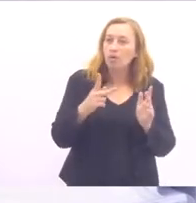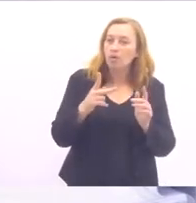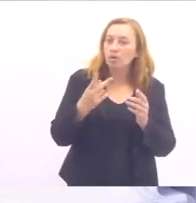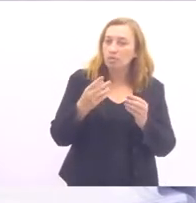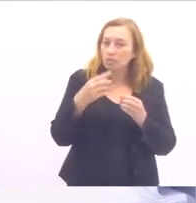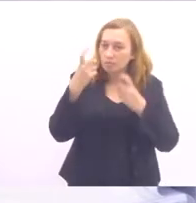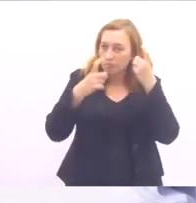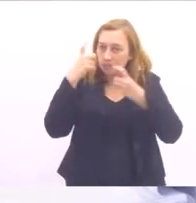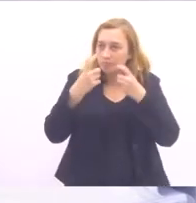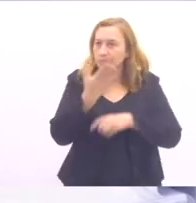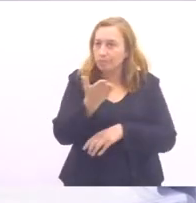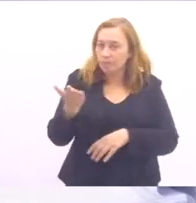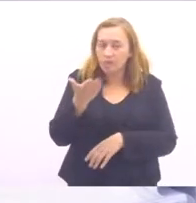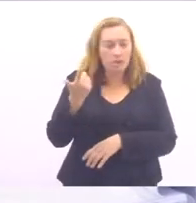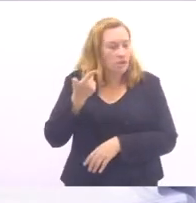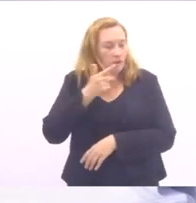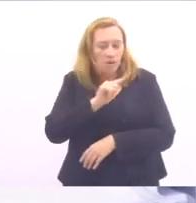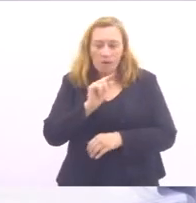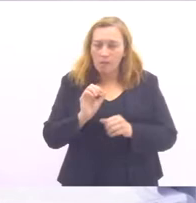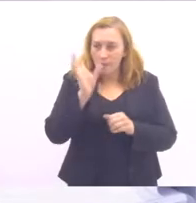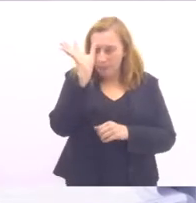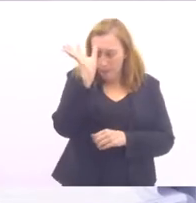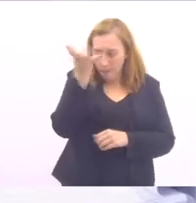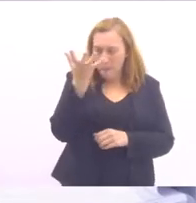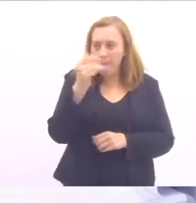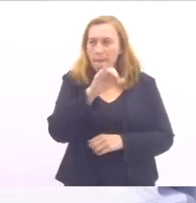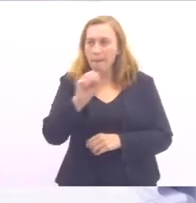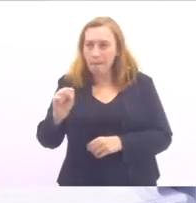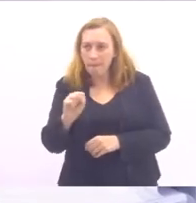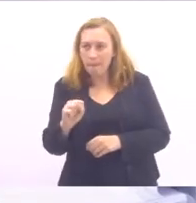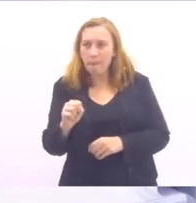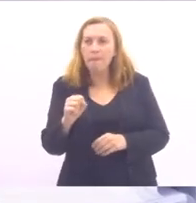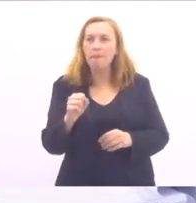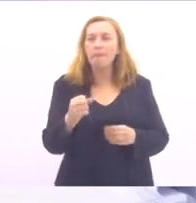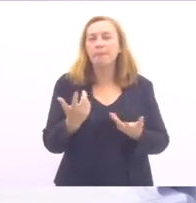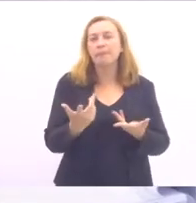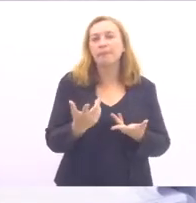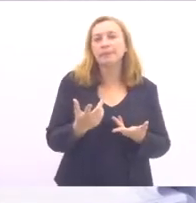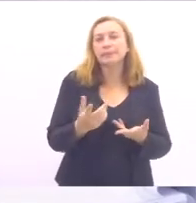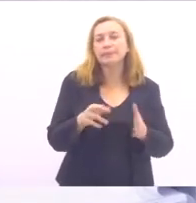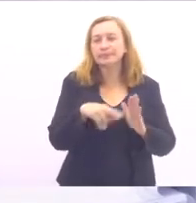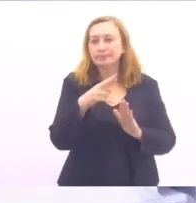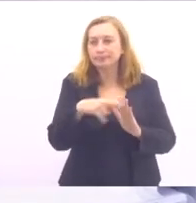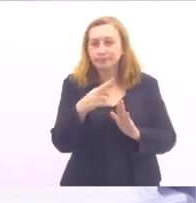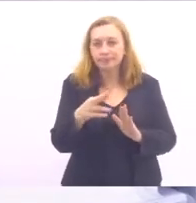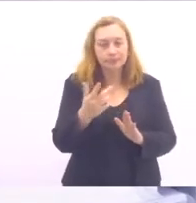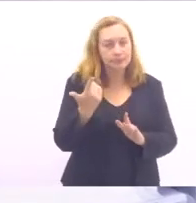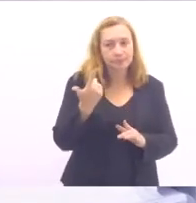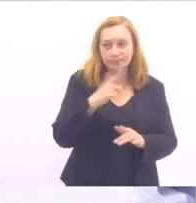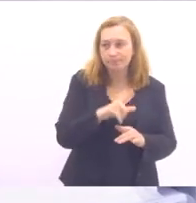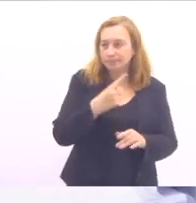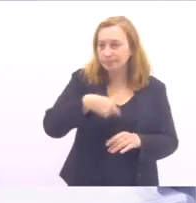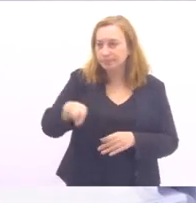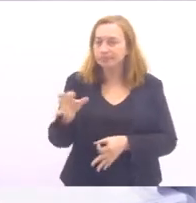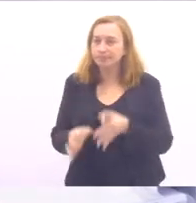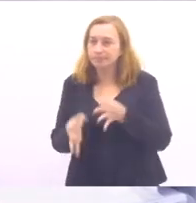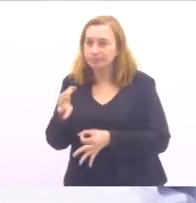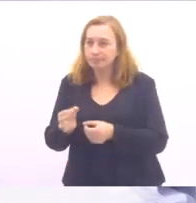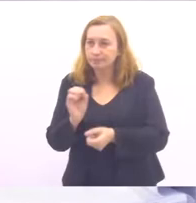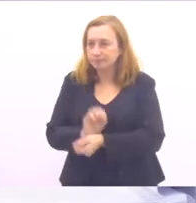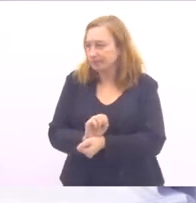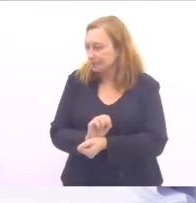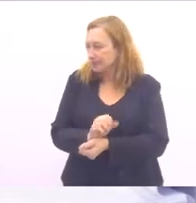vocês. Não conseguiram resolver com o INEA. O INEA tentou, resolução ruim, foram na justiça, garfaram, o INEA